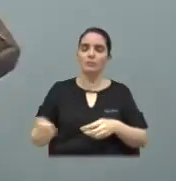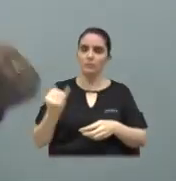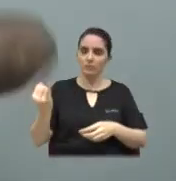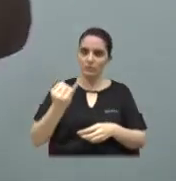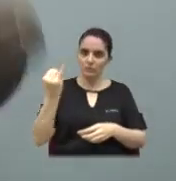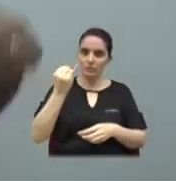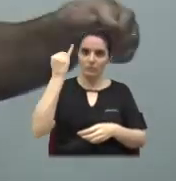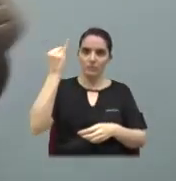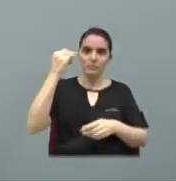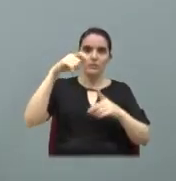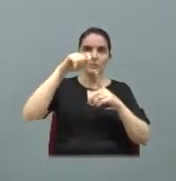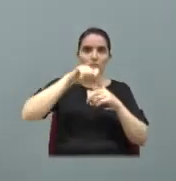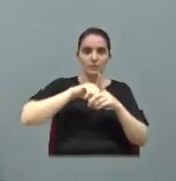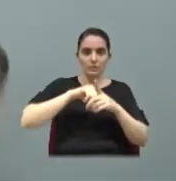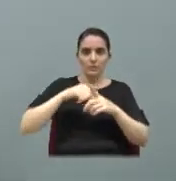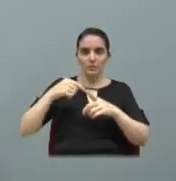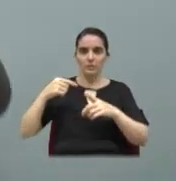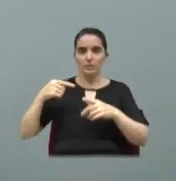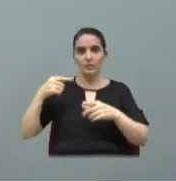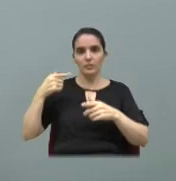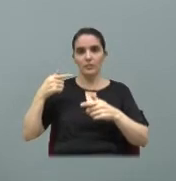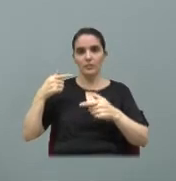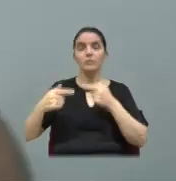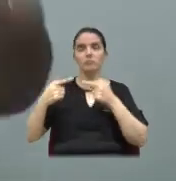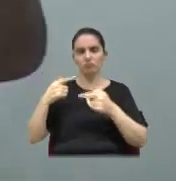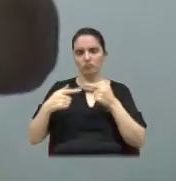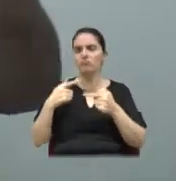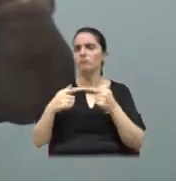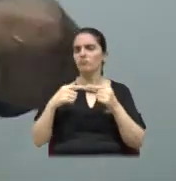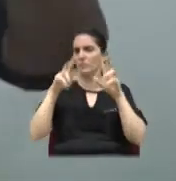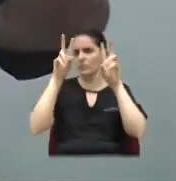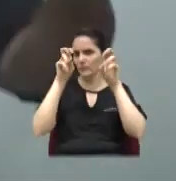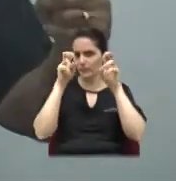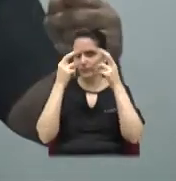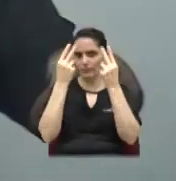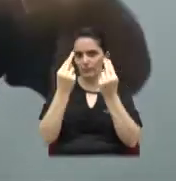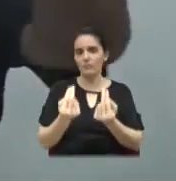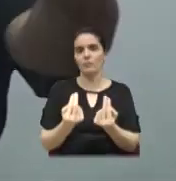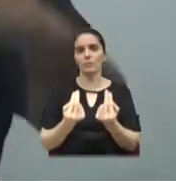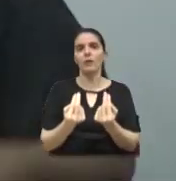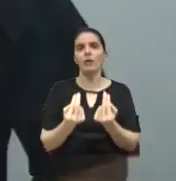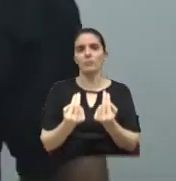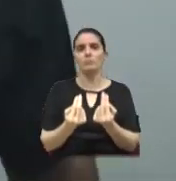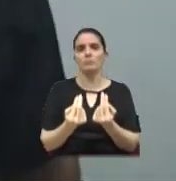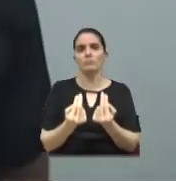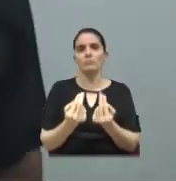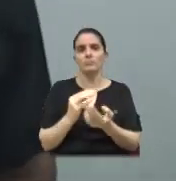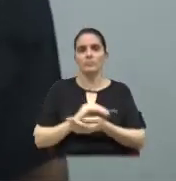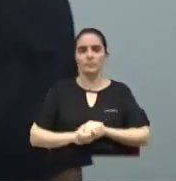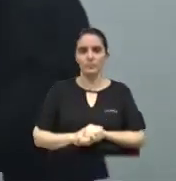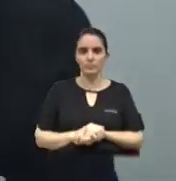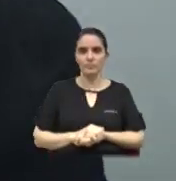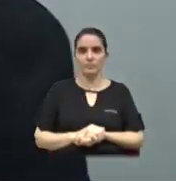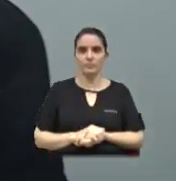um mês nós estamos discutindo esse assunto por causa dessa moção. Porque vários assuntos nós não discutimos porque não tem uma moção